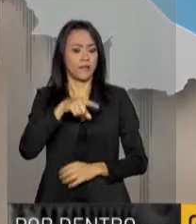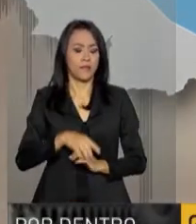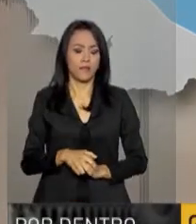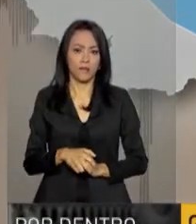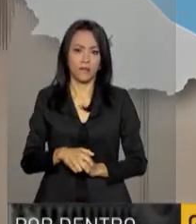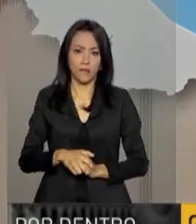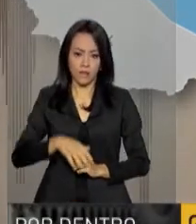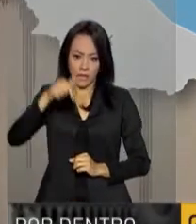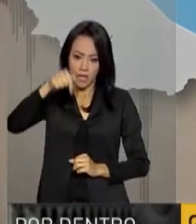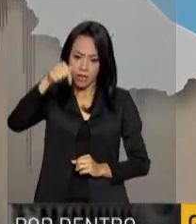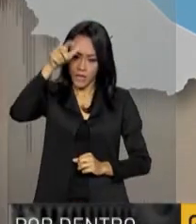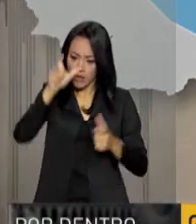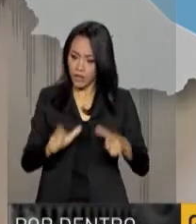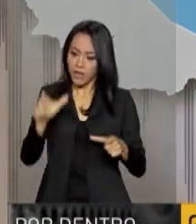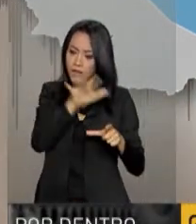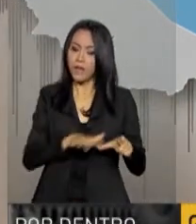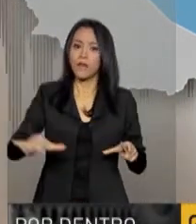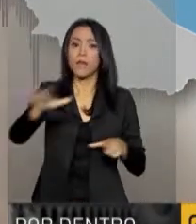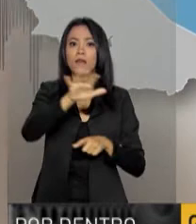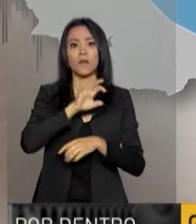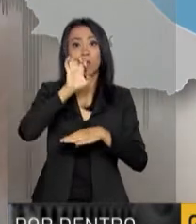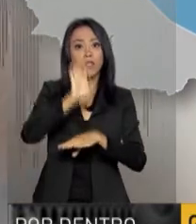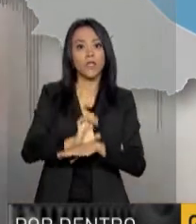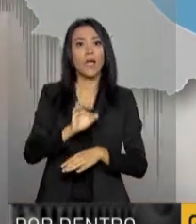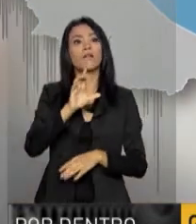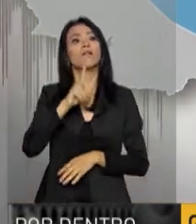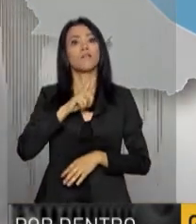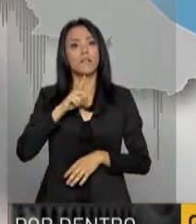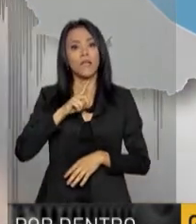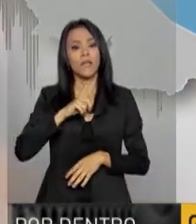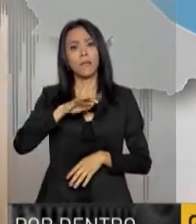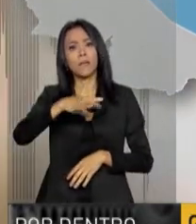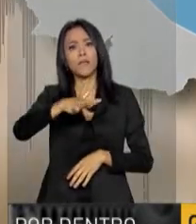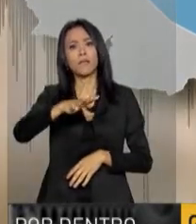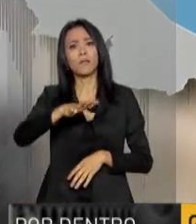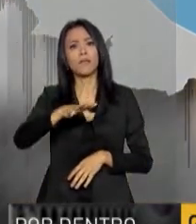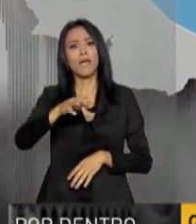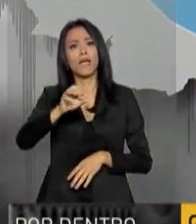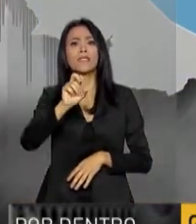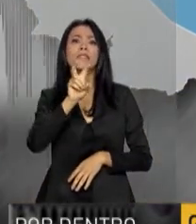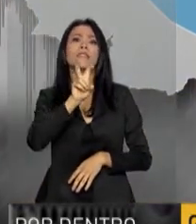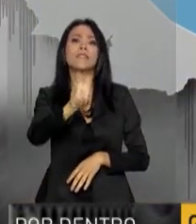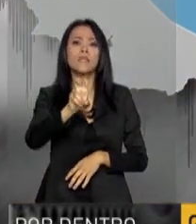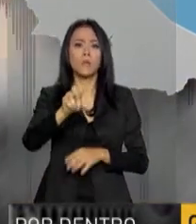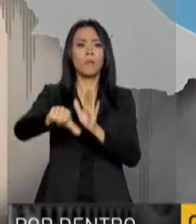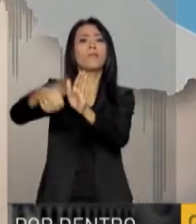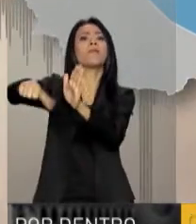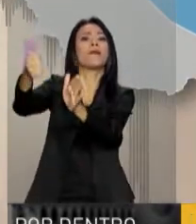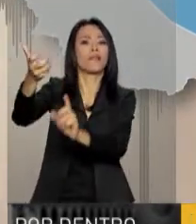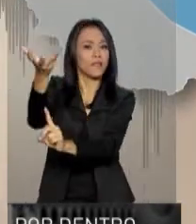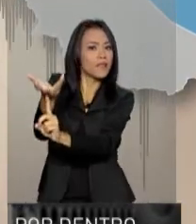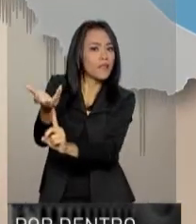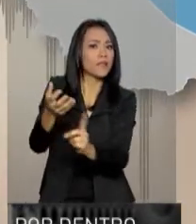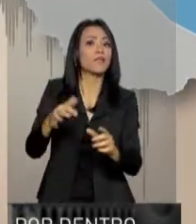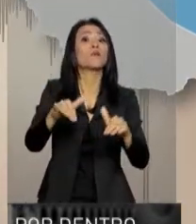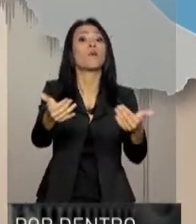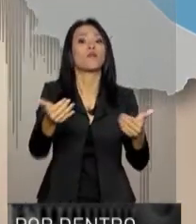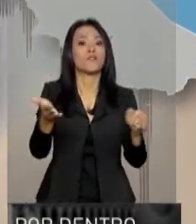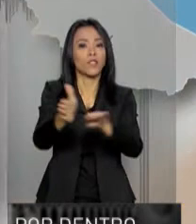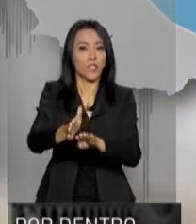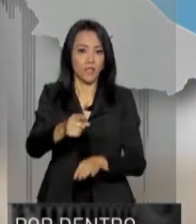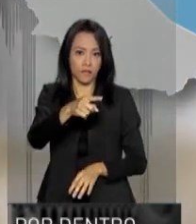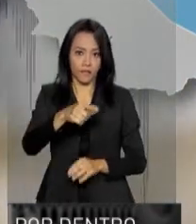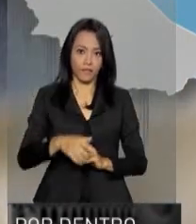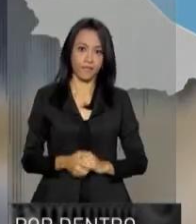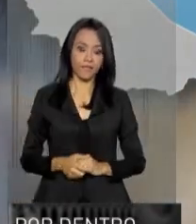nossa região amazonas nós já teremos instalado pelo menos as cinco primeiras e antenas olha o amazonas foi